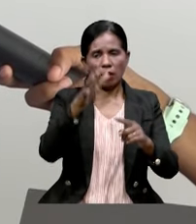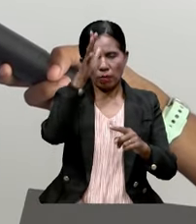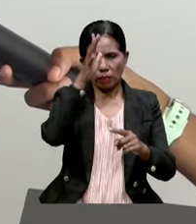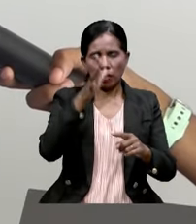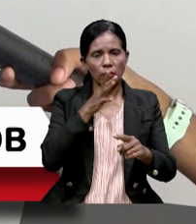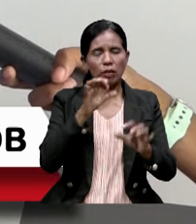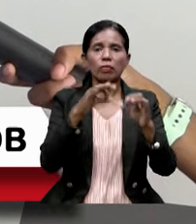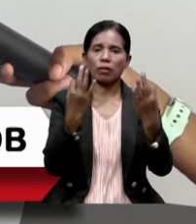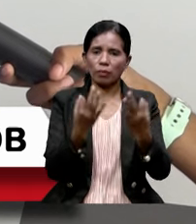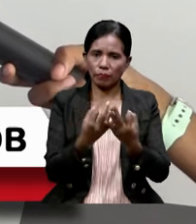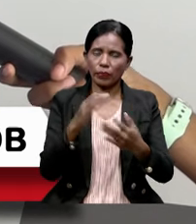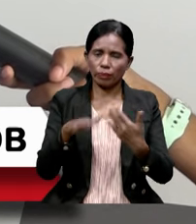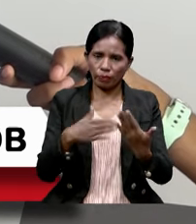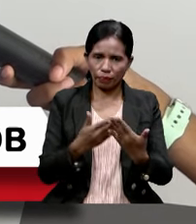amansira.